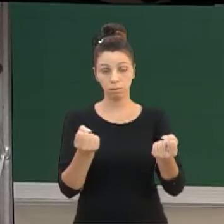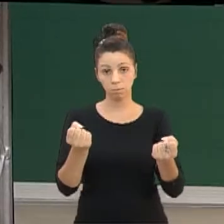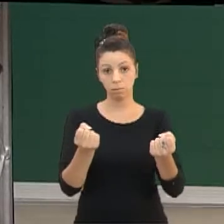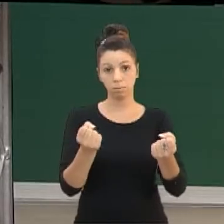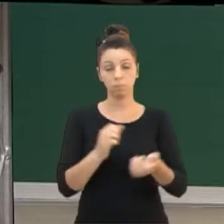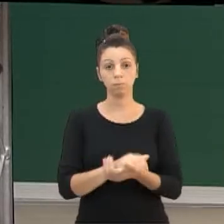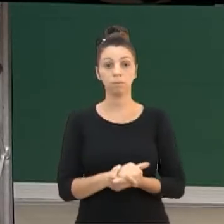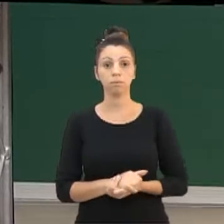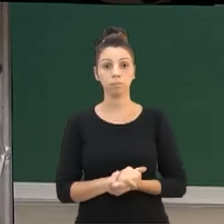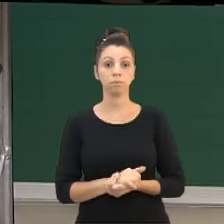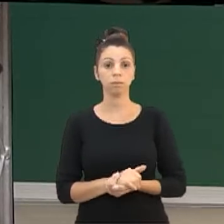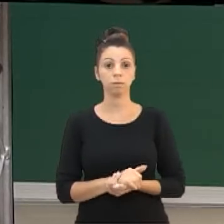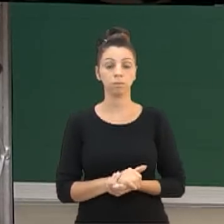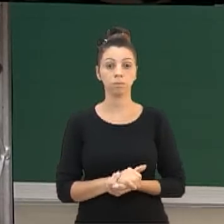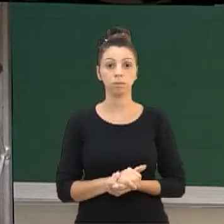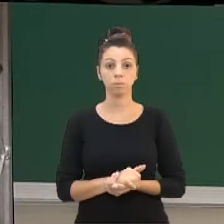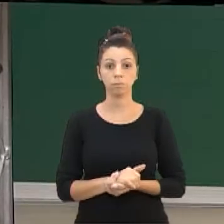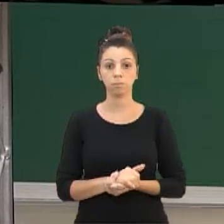de você